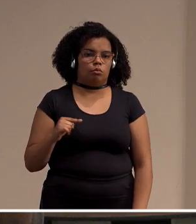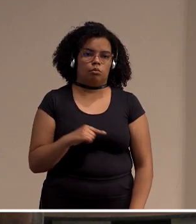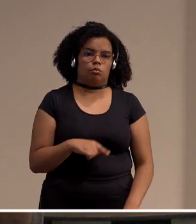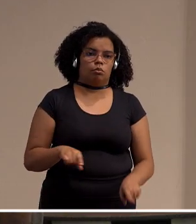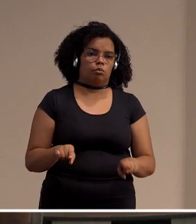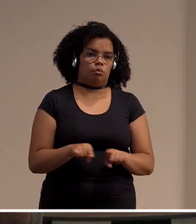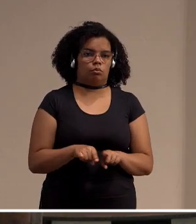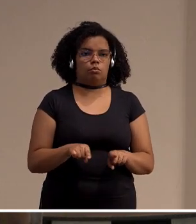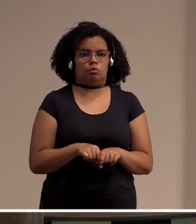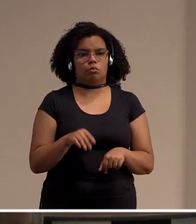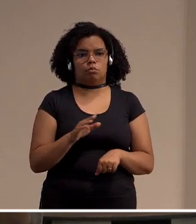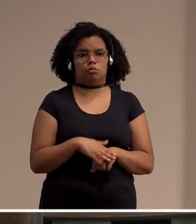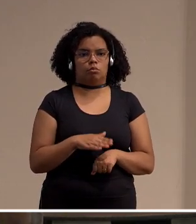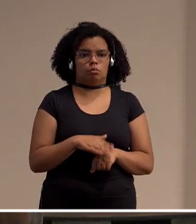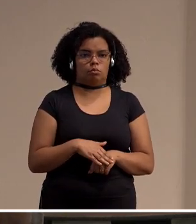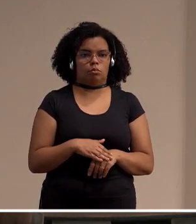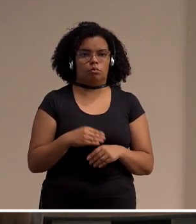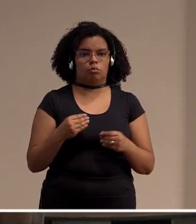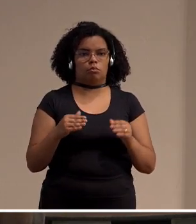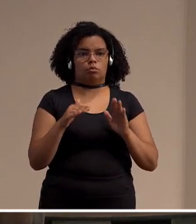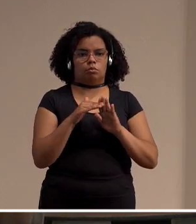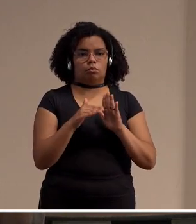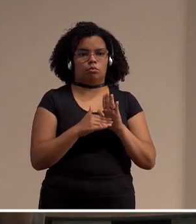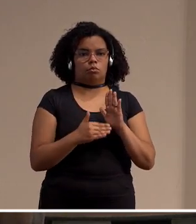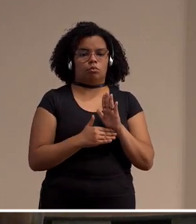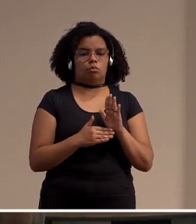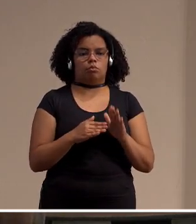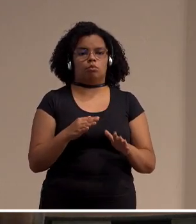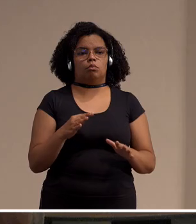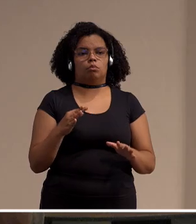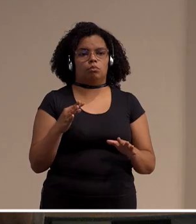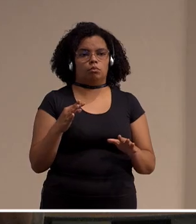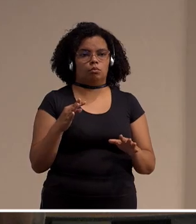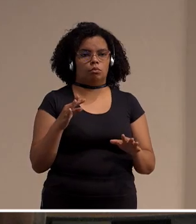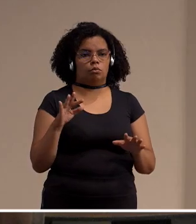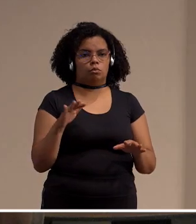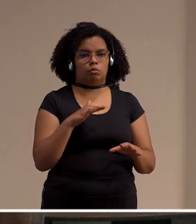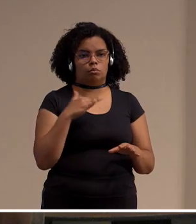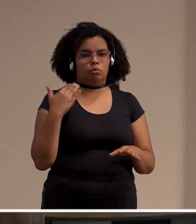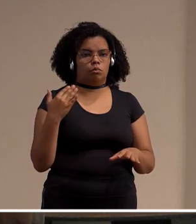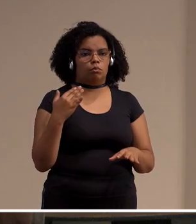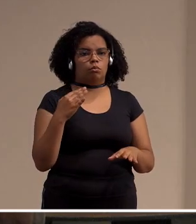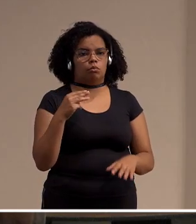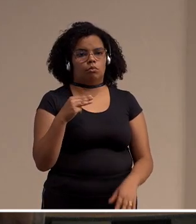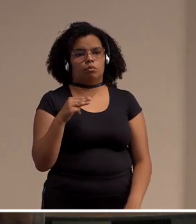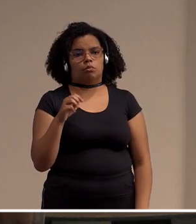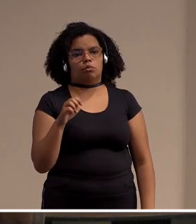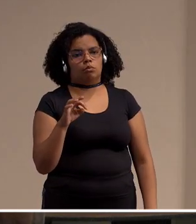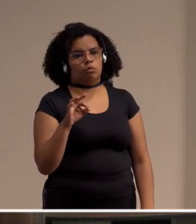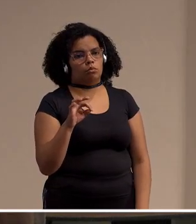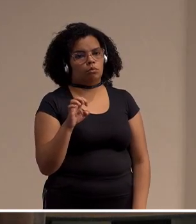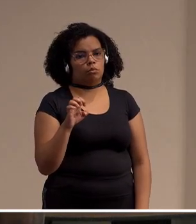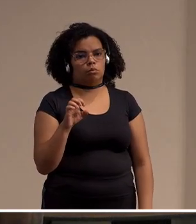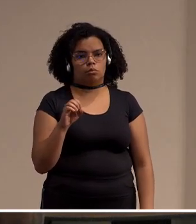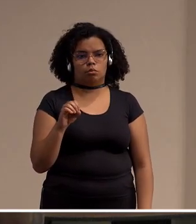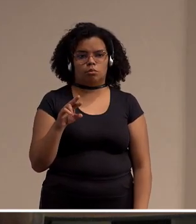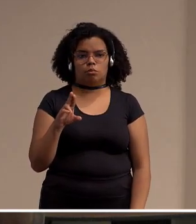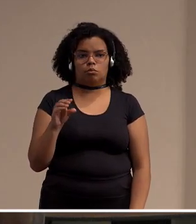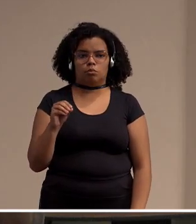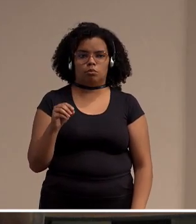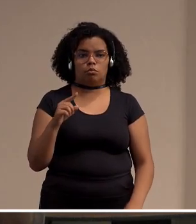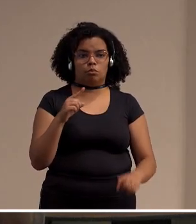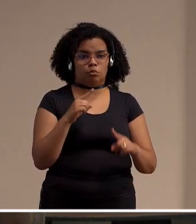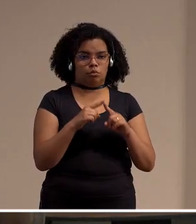uma espécie de uma trilogia, que chama Trilogia da Queda, que é A Morte do Meteoro, O Riso dos Ratos, e agora Quando Passam os Minotauros. De